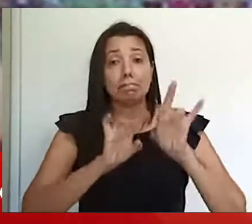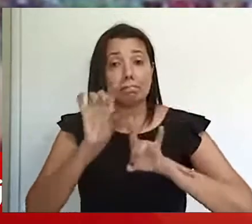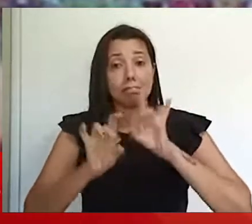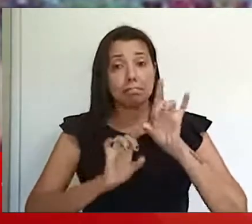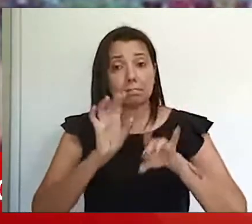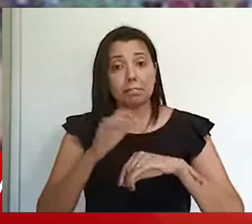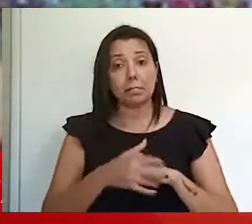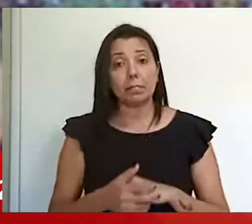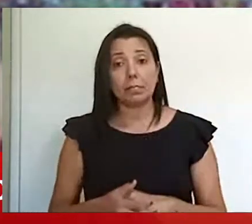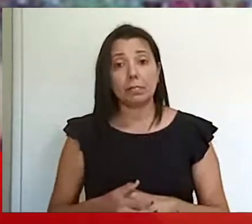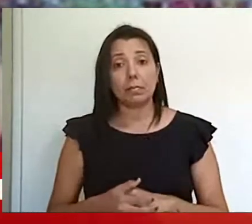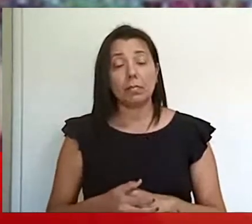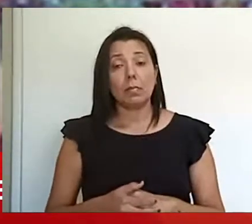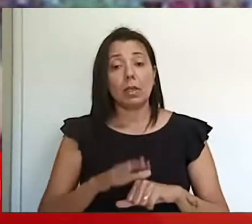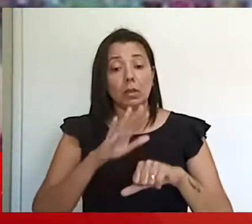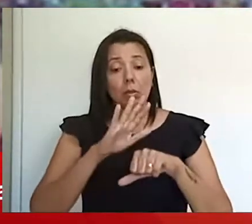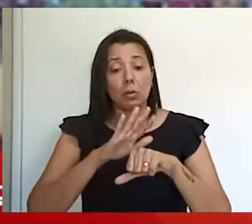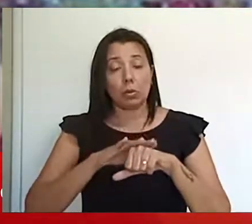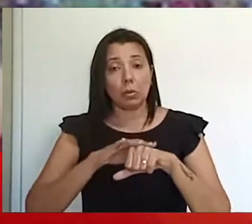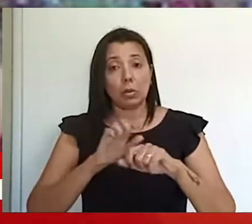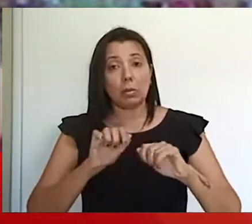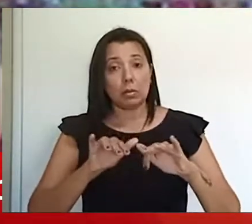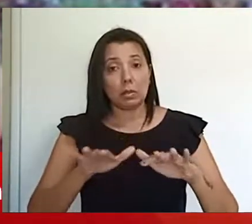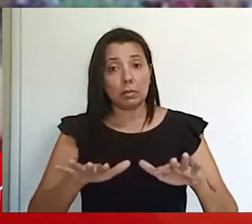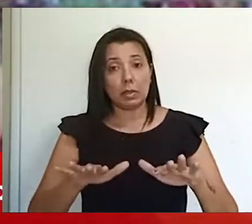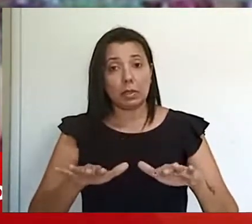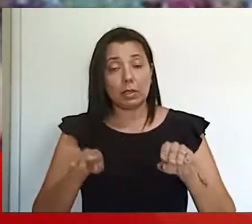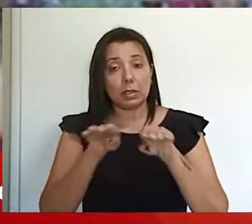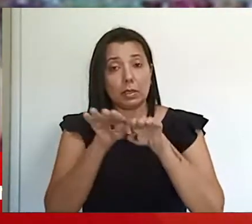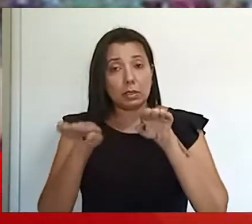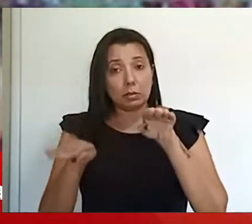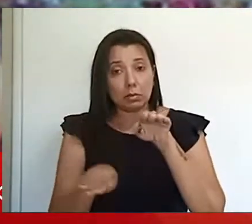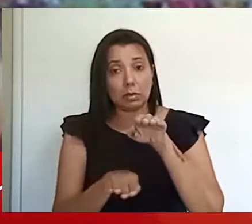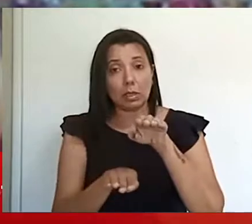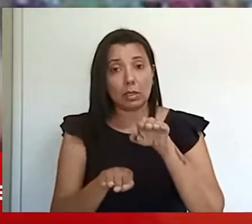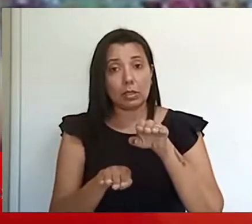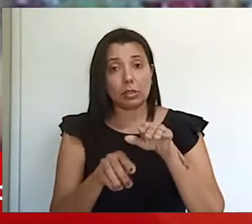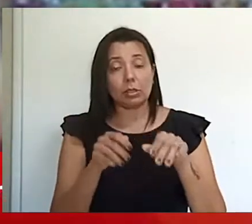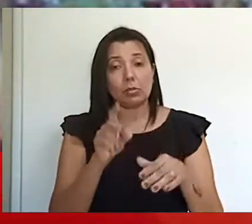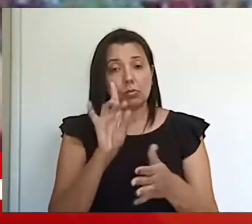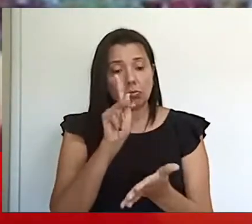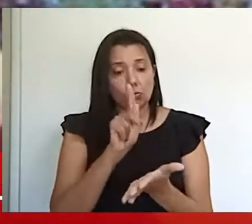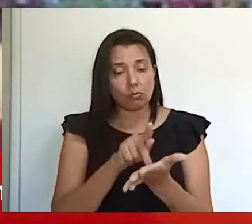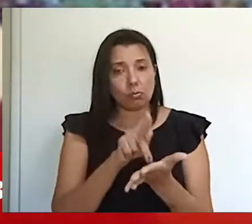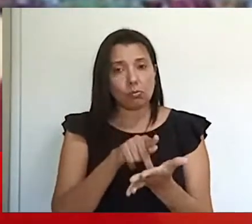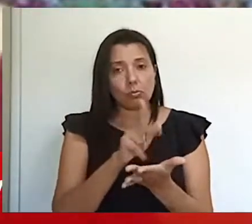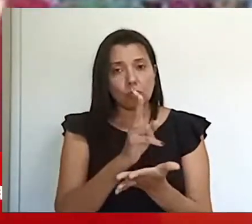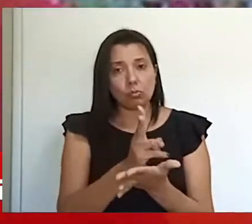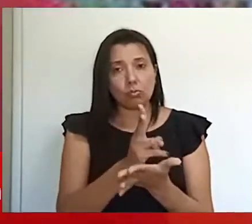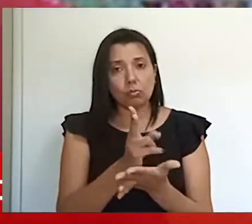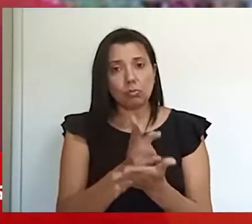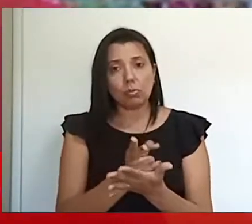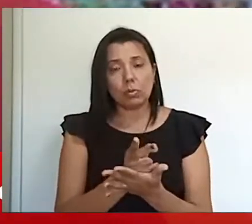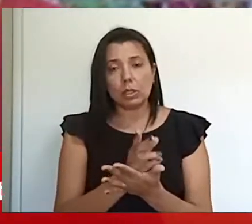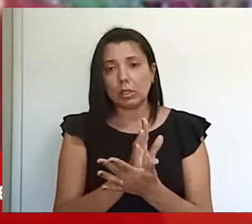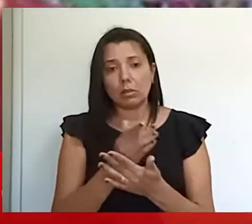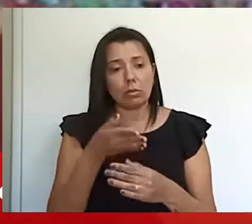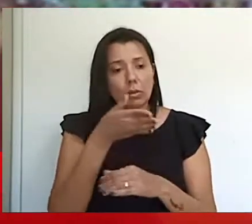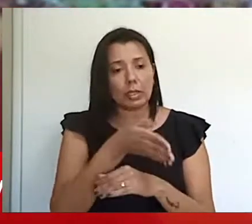pandemia, a questão das desigualdades, elas se acirraram. Eu não vou entrar nesses